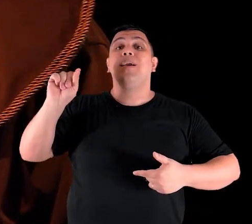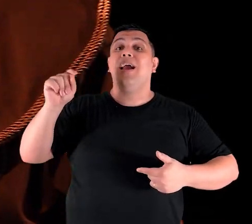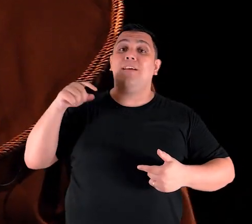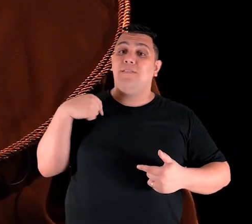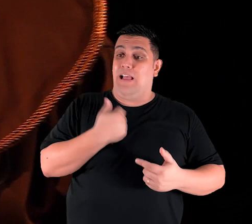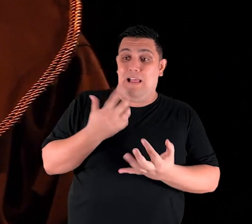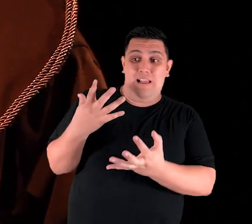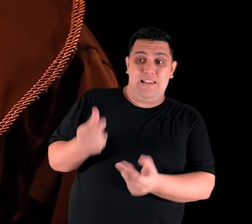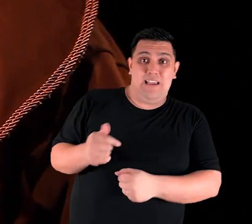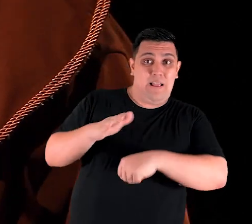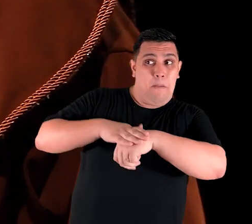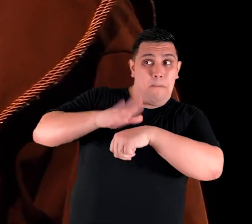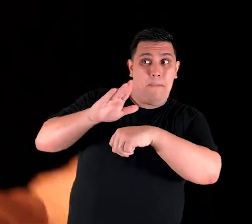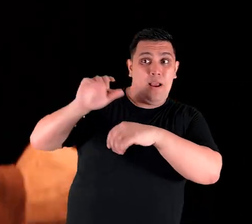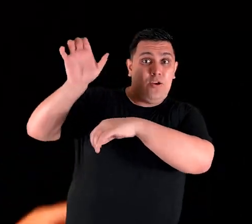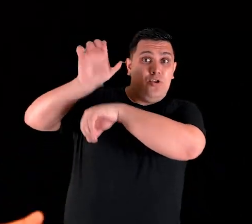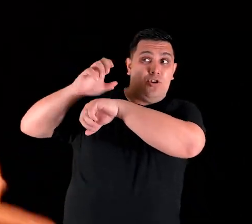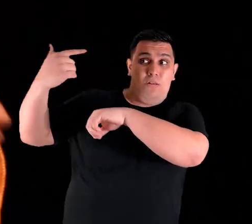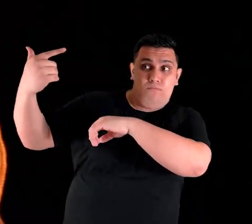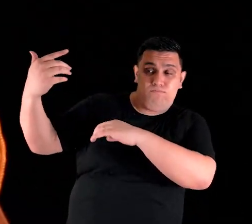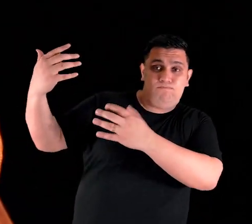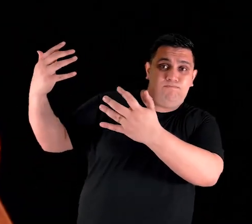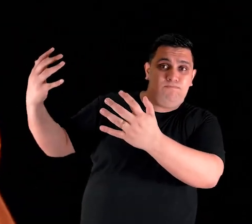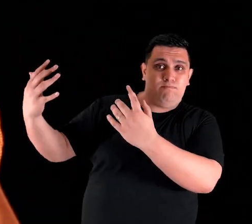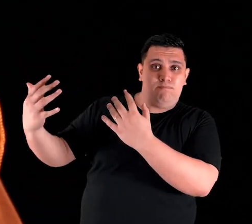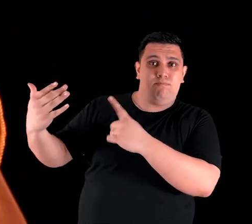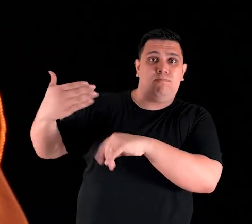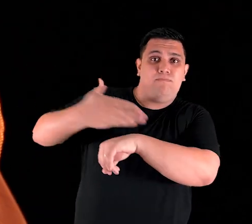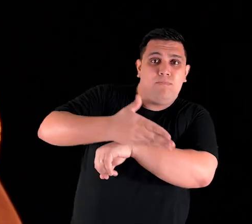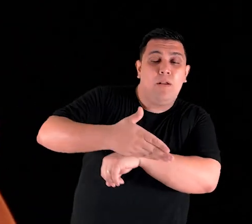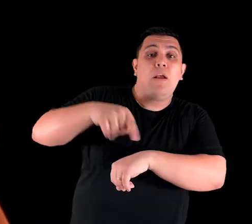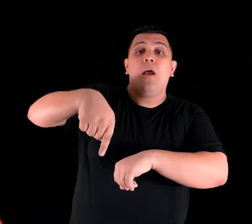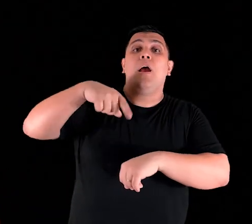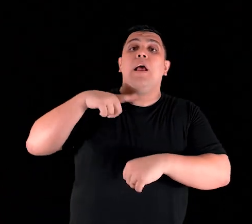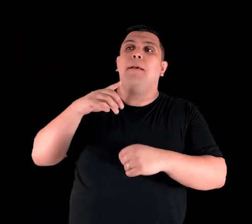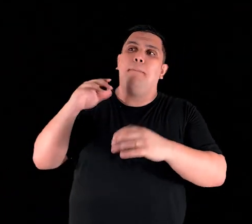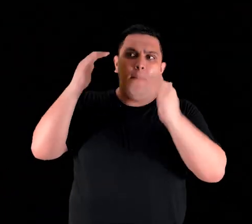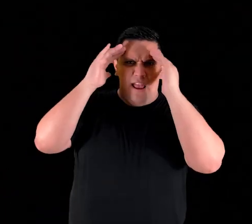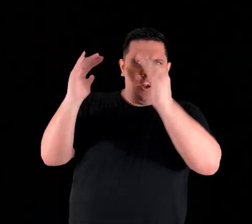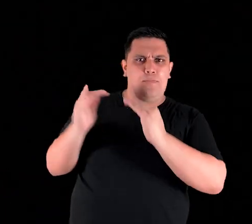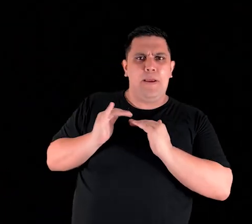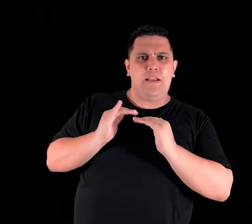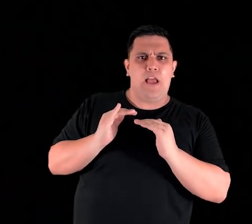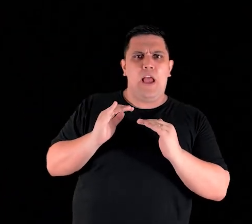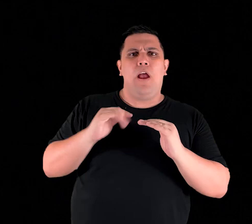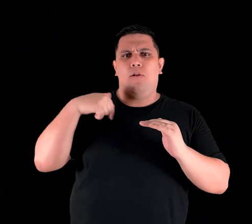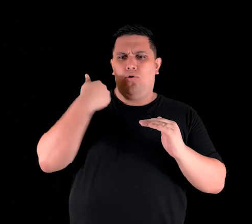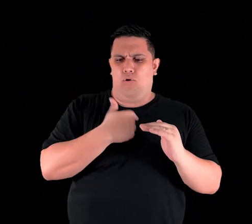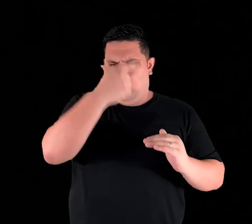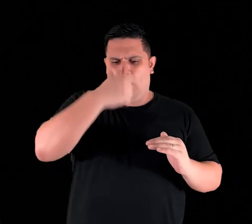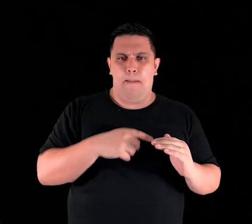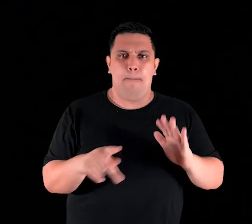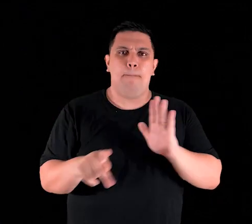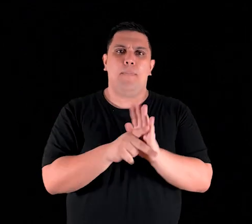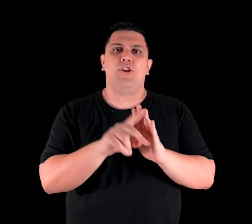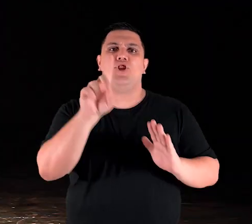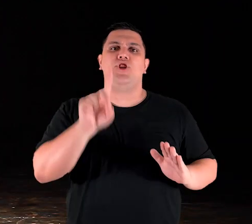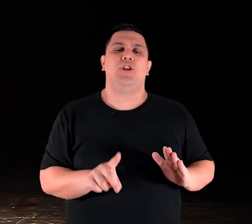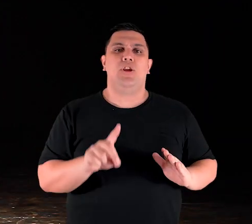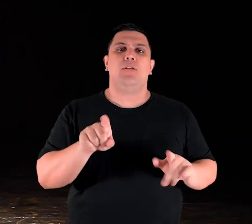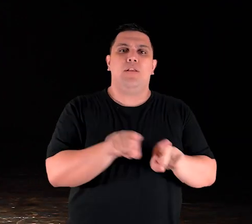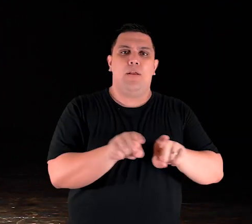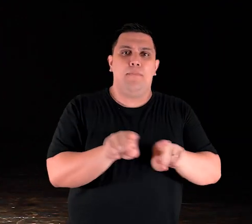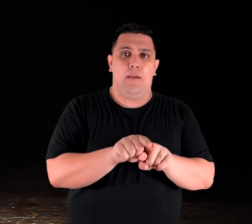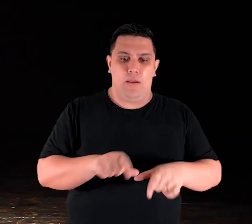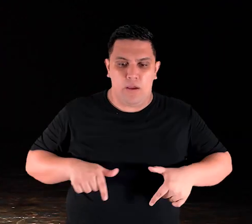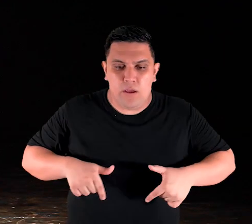mais a interferência do Estado, desde que respeitem a iniciativa privada e o direito à propriedade,